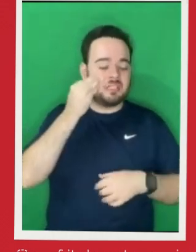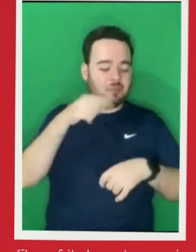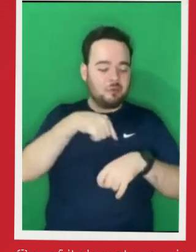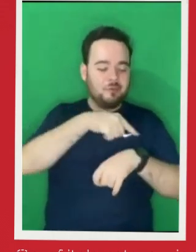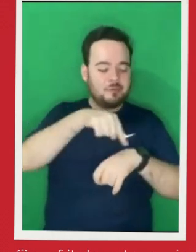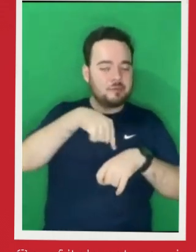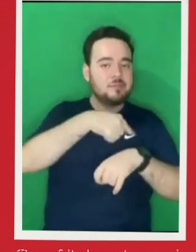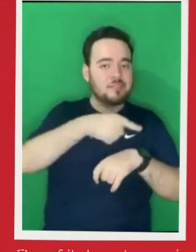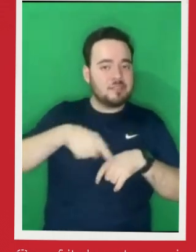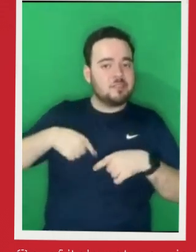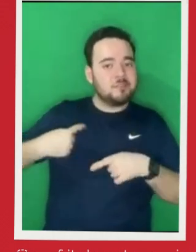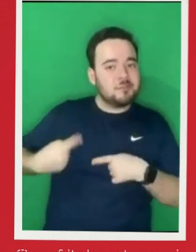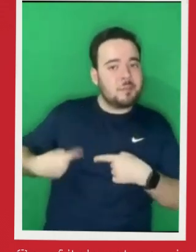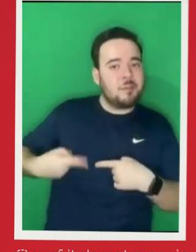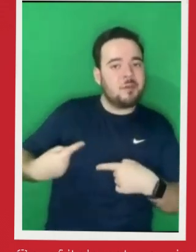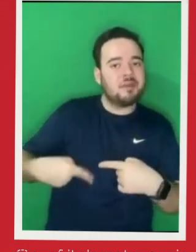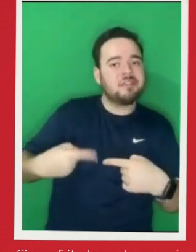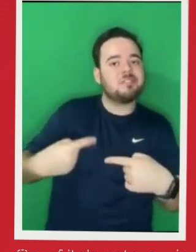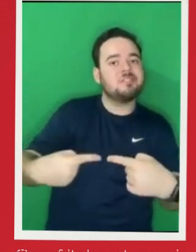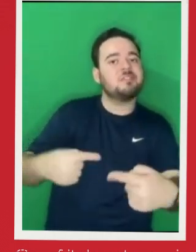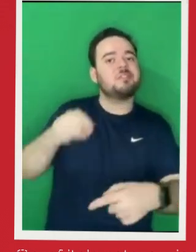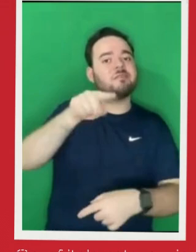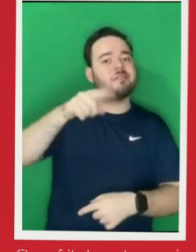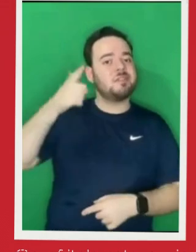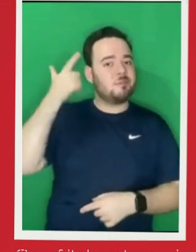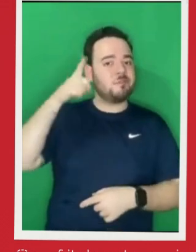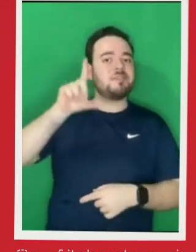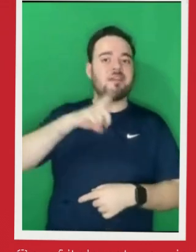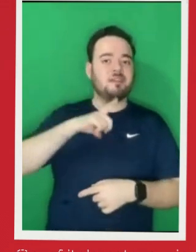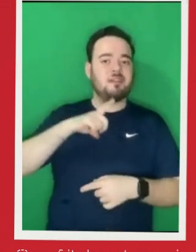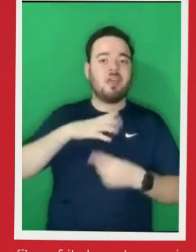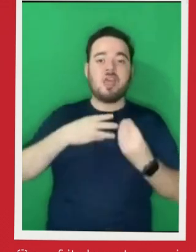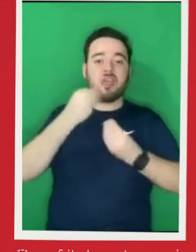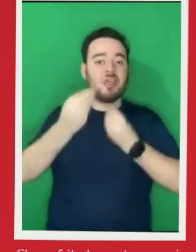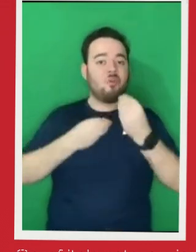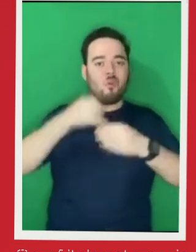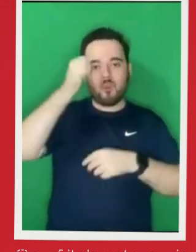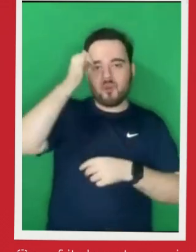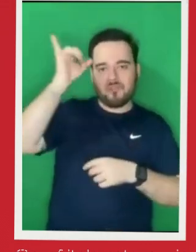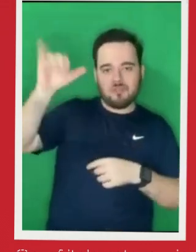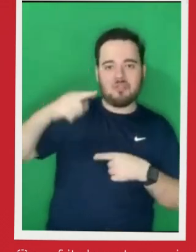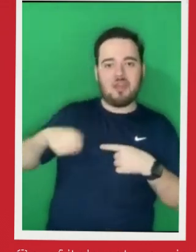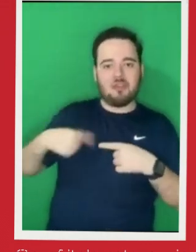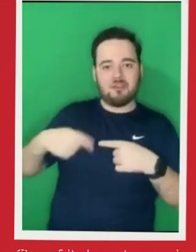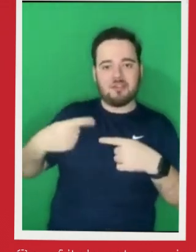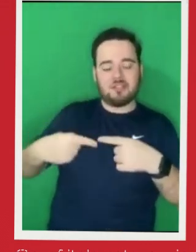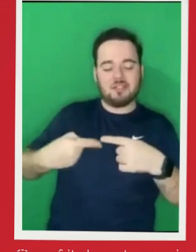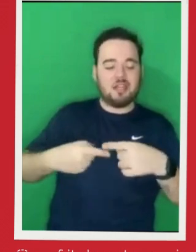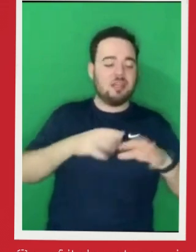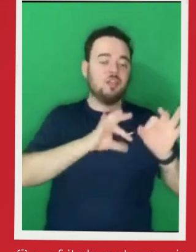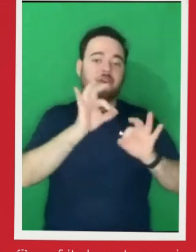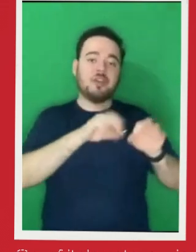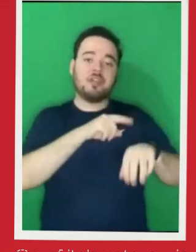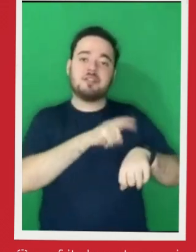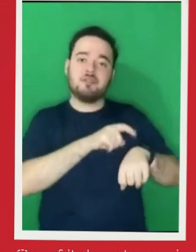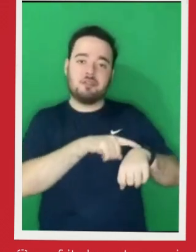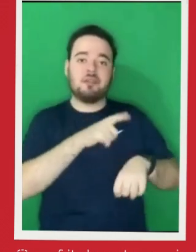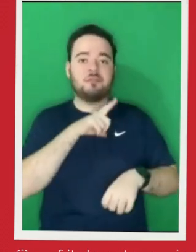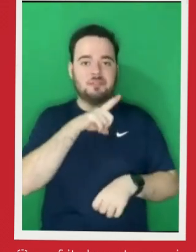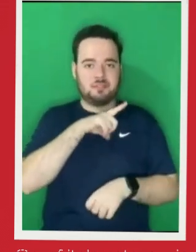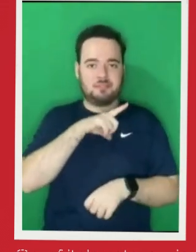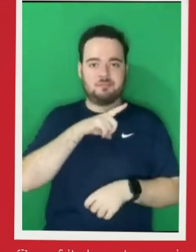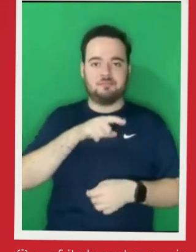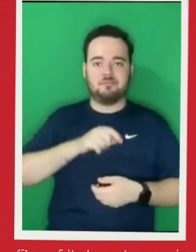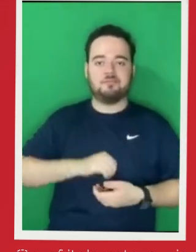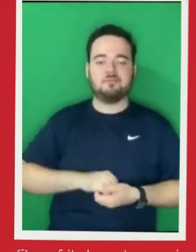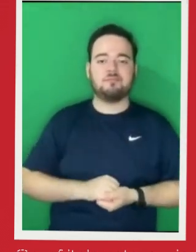ver quantos ciclos de procrastinação você consegue ter e como é que você vai organizar o tempo que você tenha.